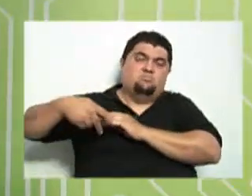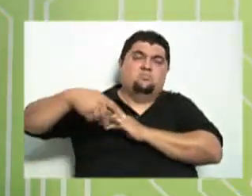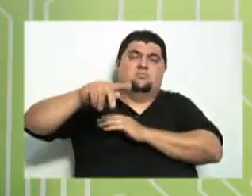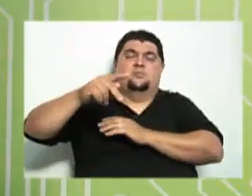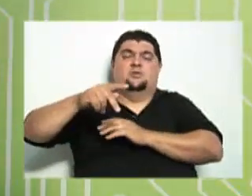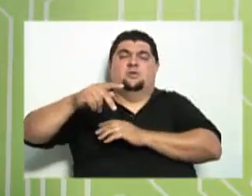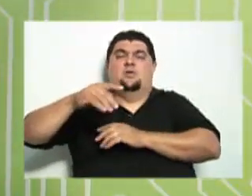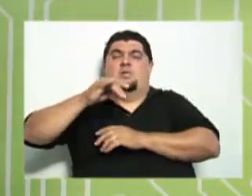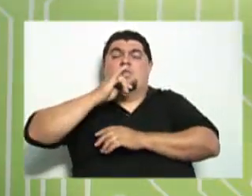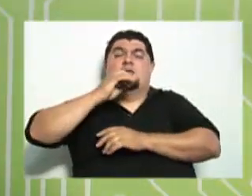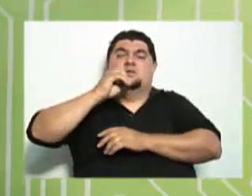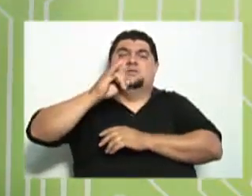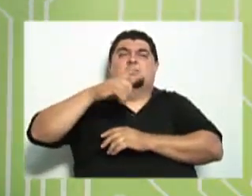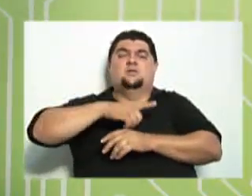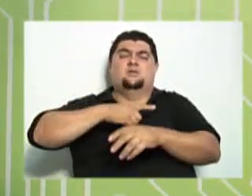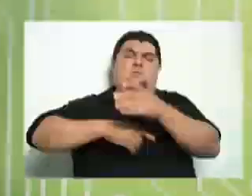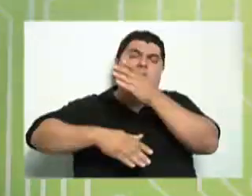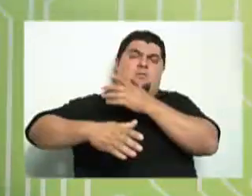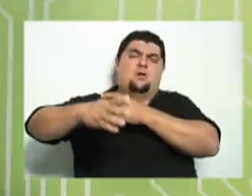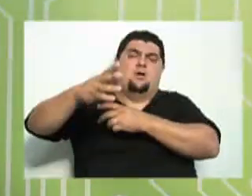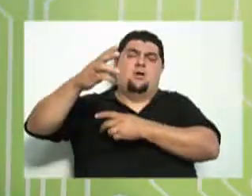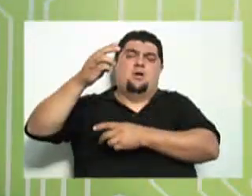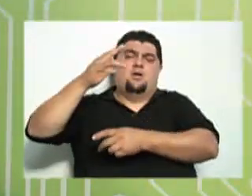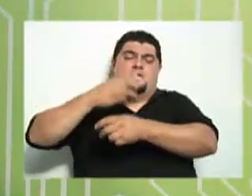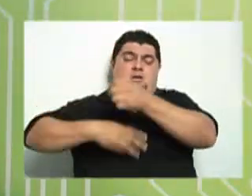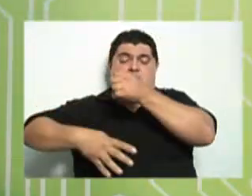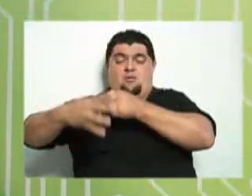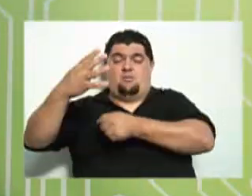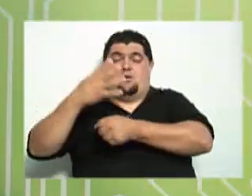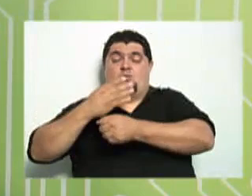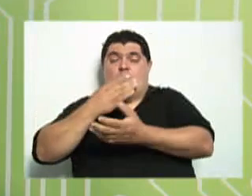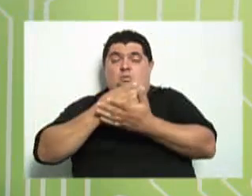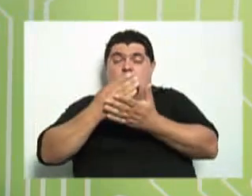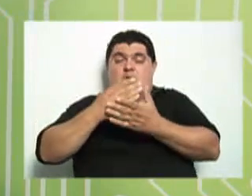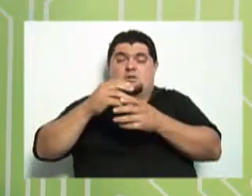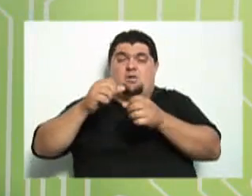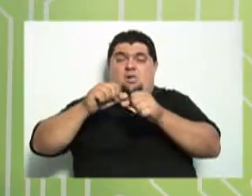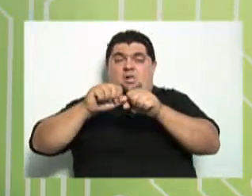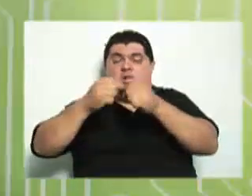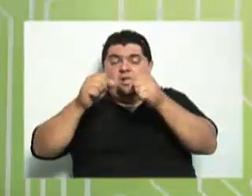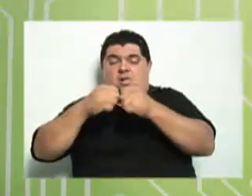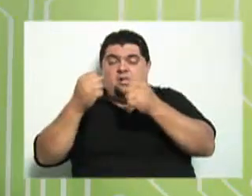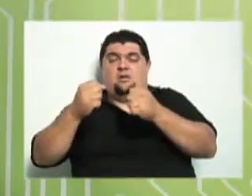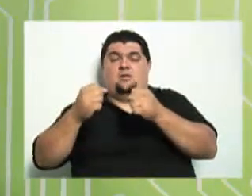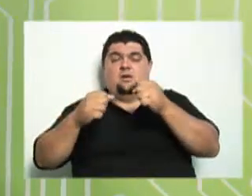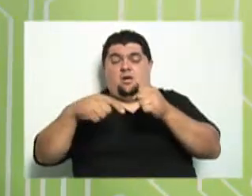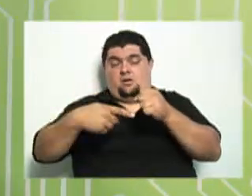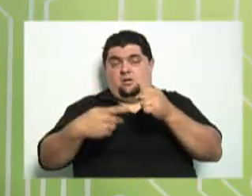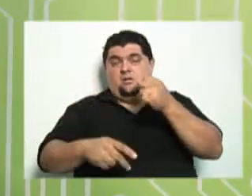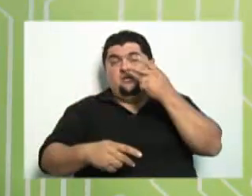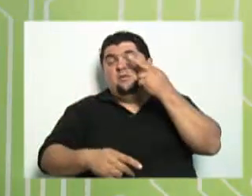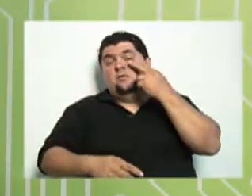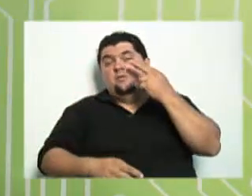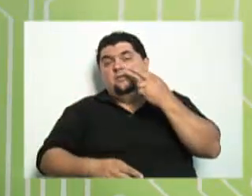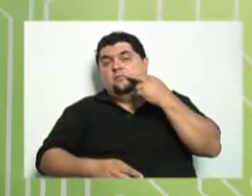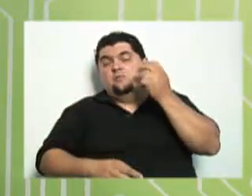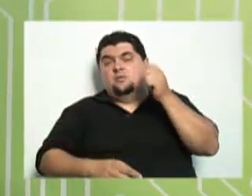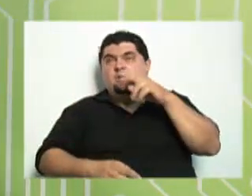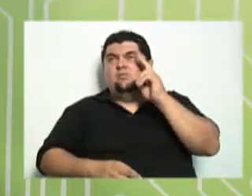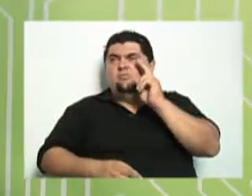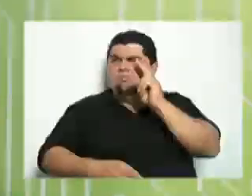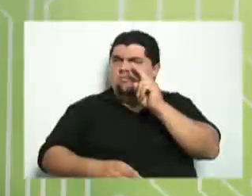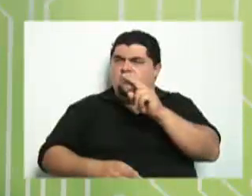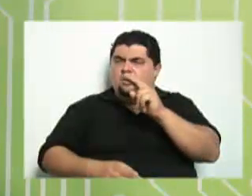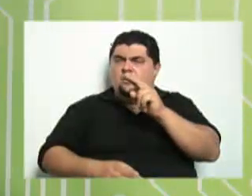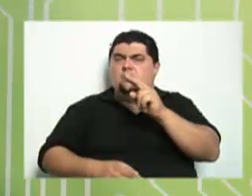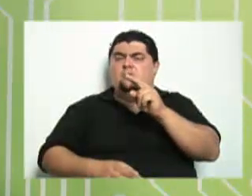3 ou 4 gerações atrás as pessoas já tivessem começado a destruir o planeta que a gente mora hoje. Aqui em Rondônia a gente tem essa oportunidade de visualizar como